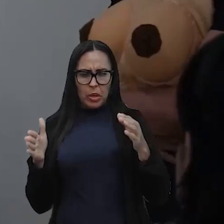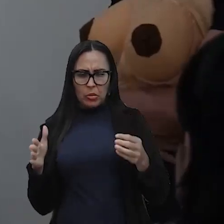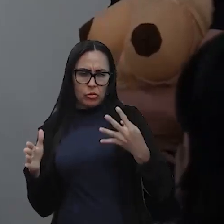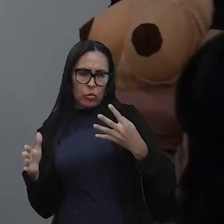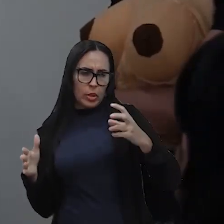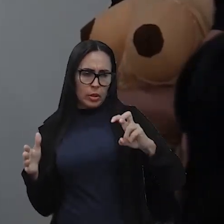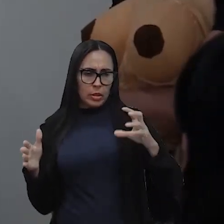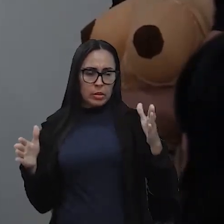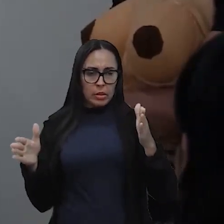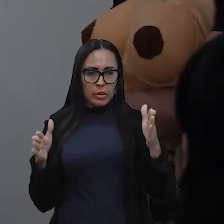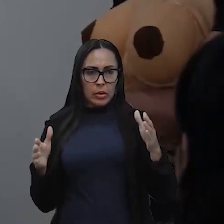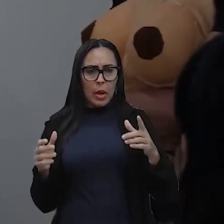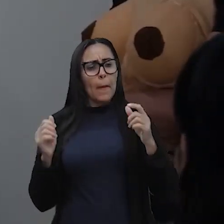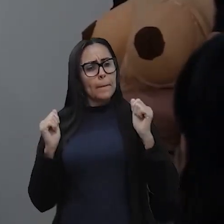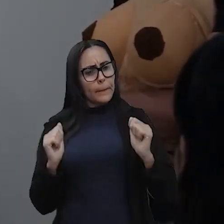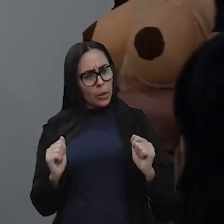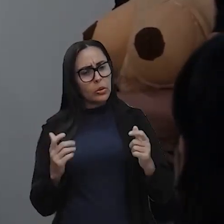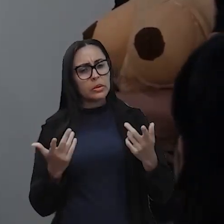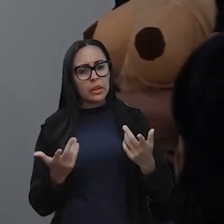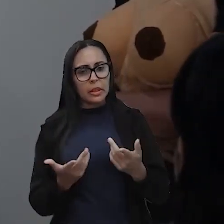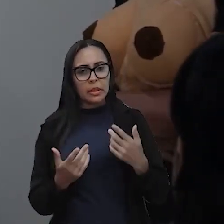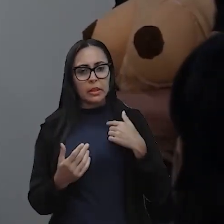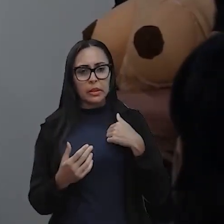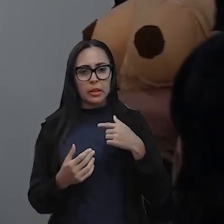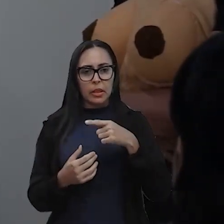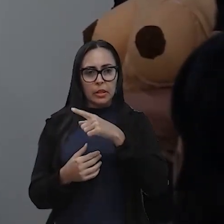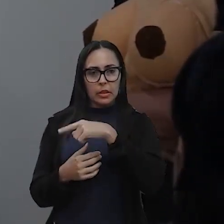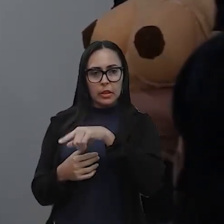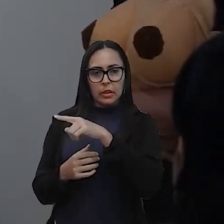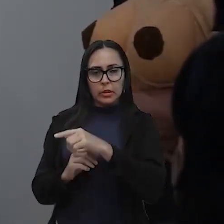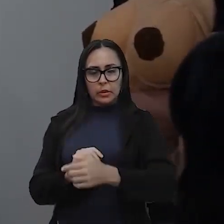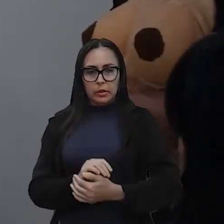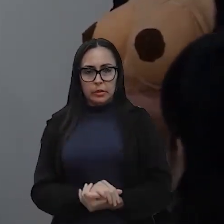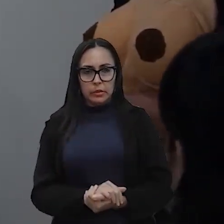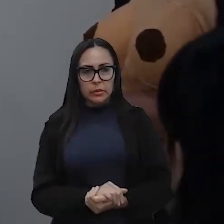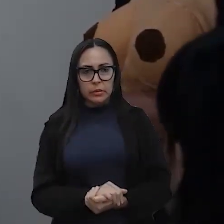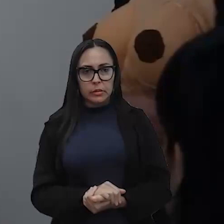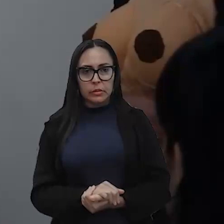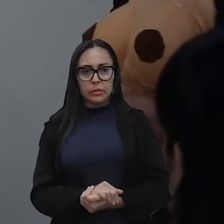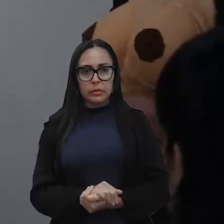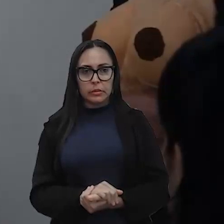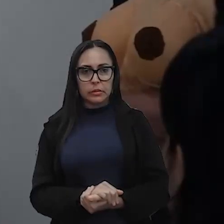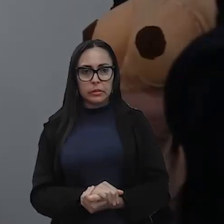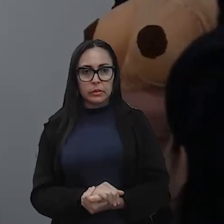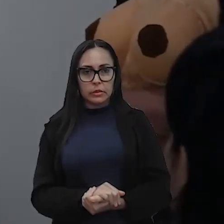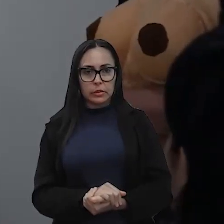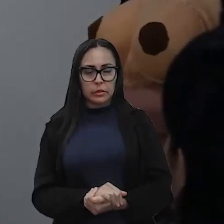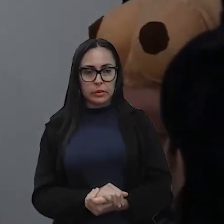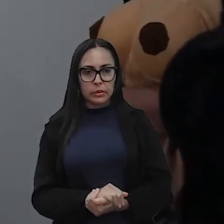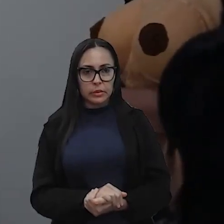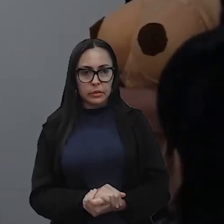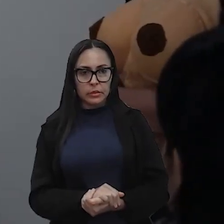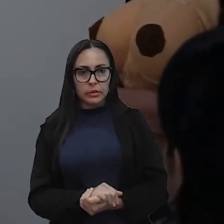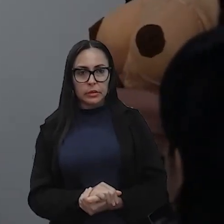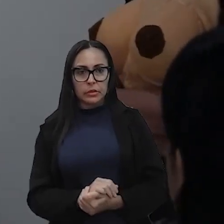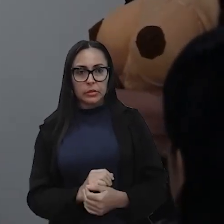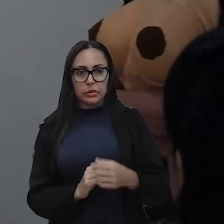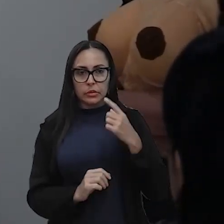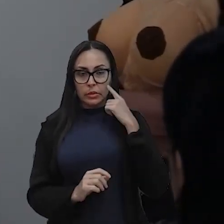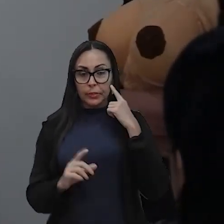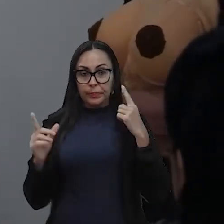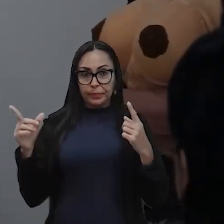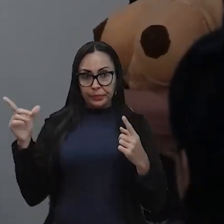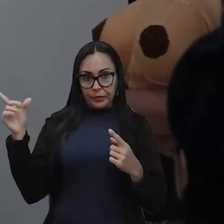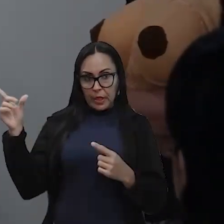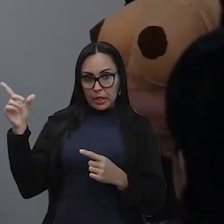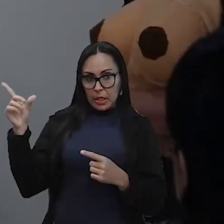pode sair uma secreçãozinha, tipo borra de café. Borra de café, gente, esqueça isso, tá? Por isso que eu sempre trago para mostrar para vocês.